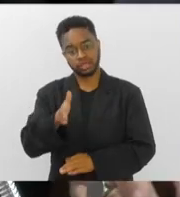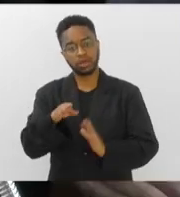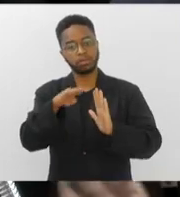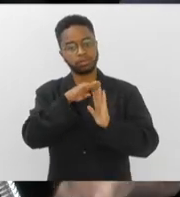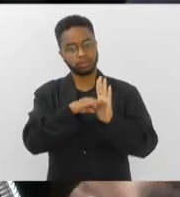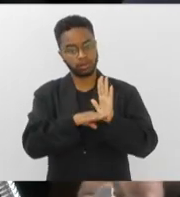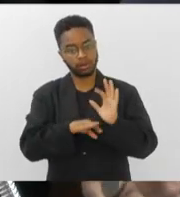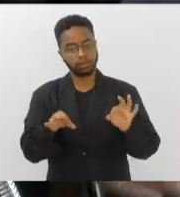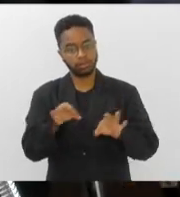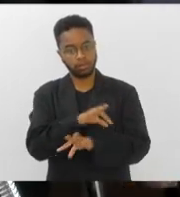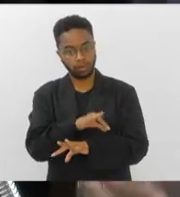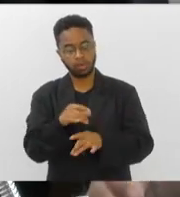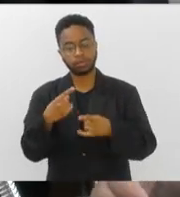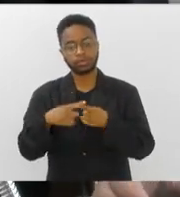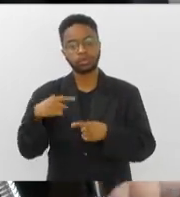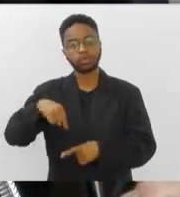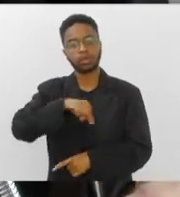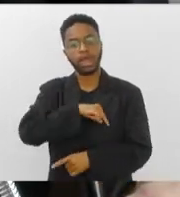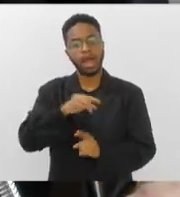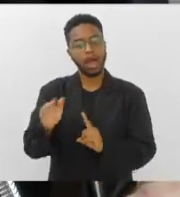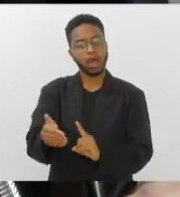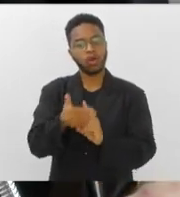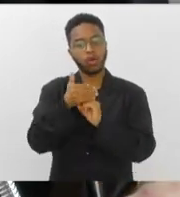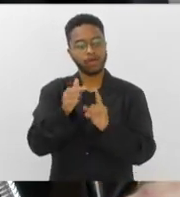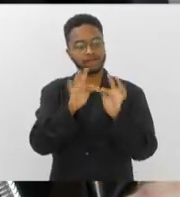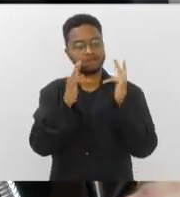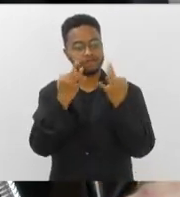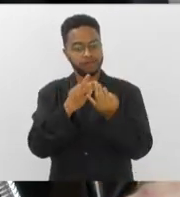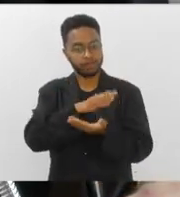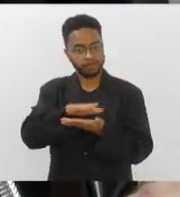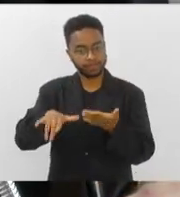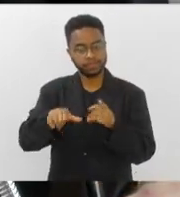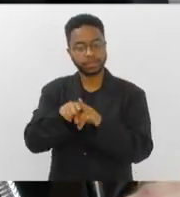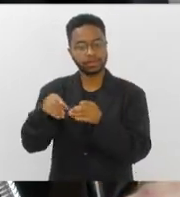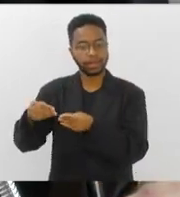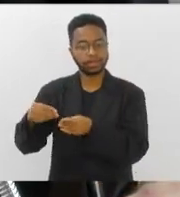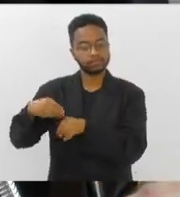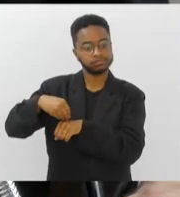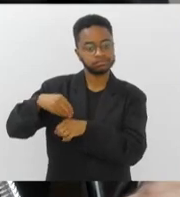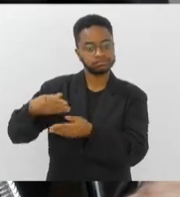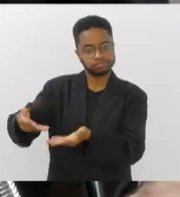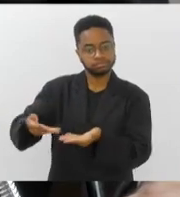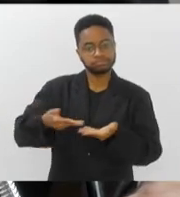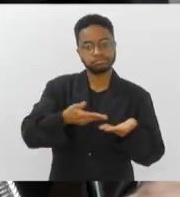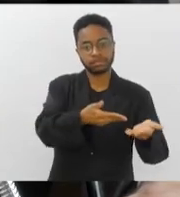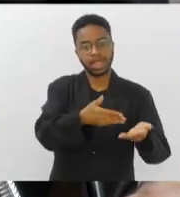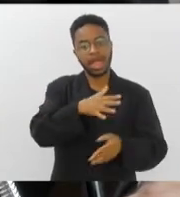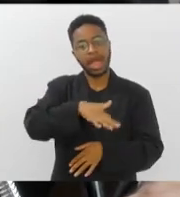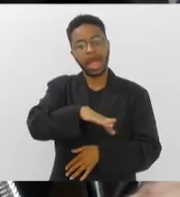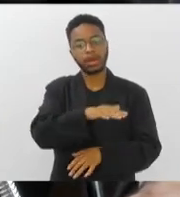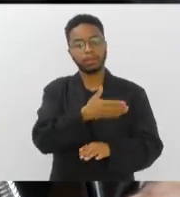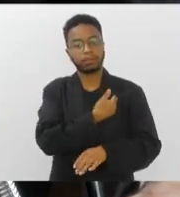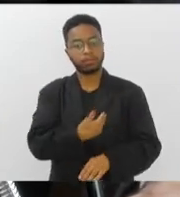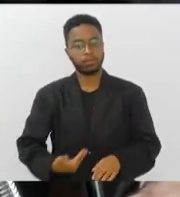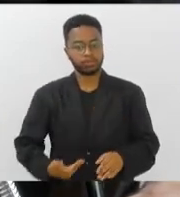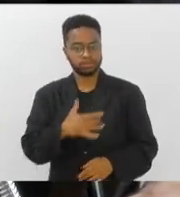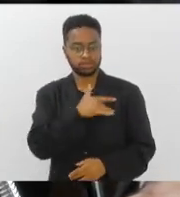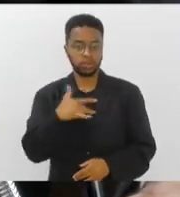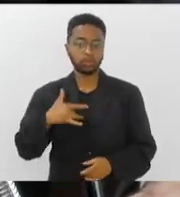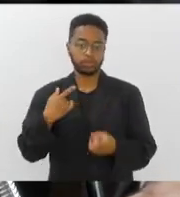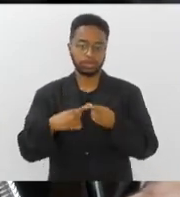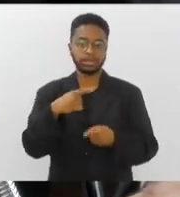o programa acolhe a família e faz o devido encaminhamento para a rede pública de saúde, que é quem tem, né,